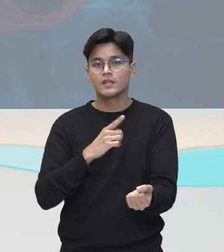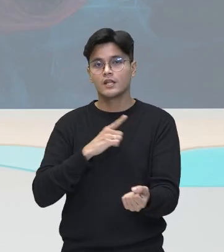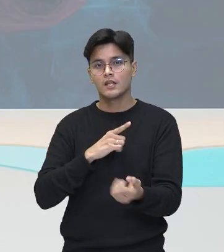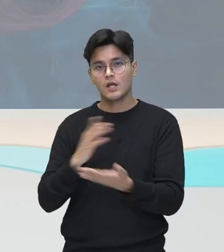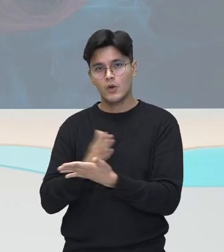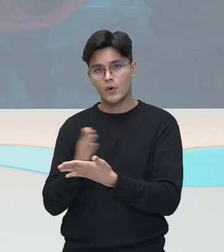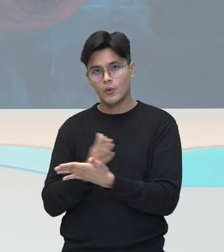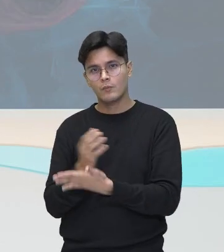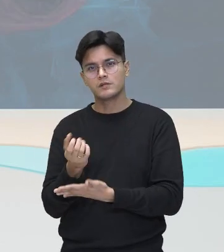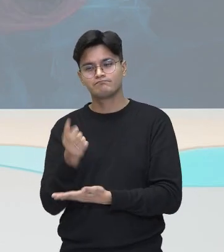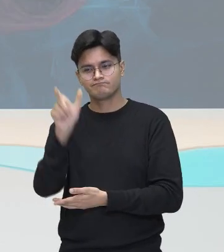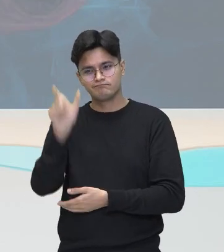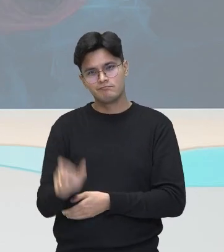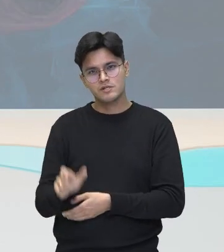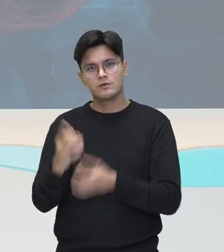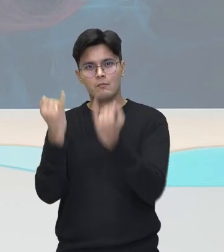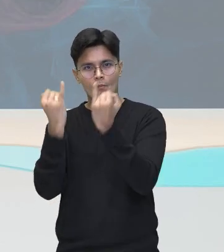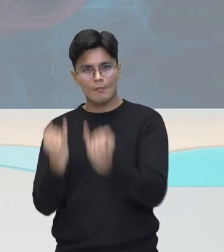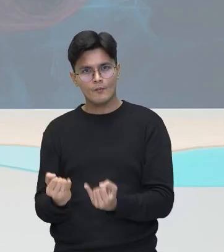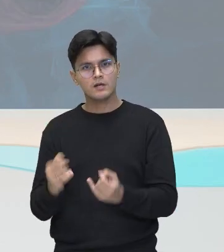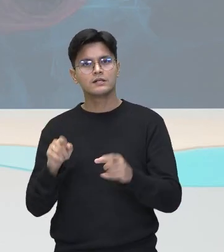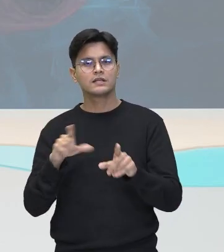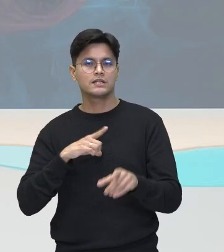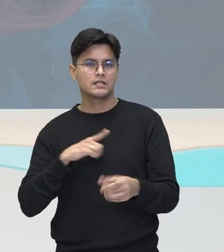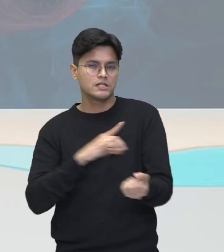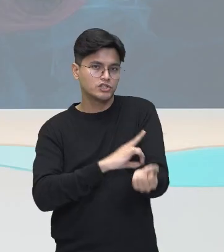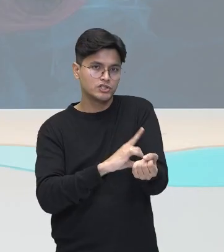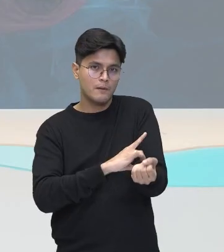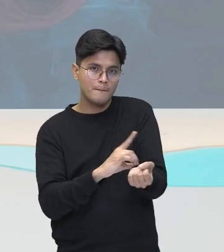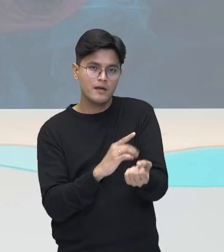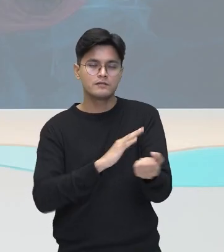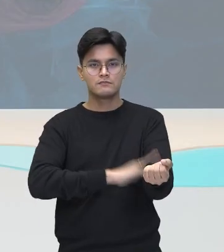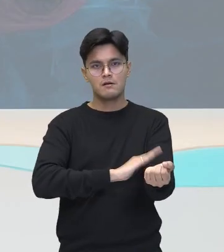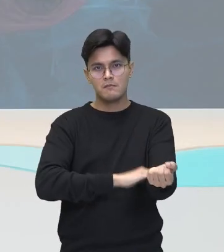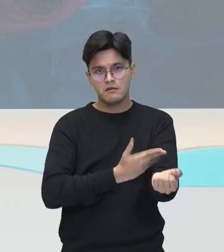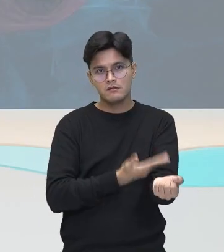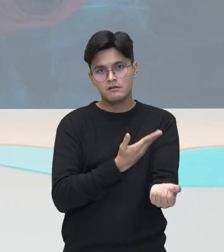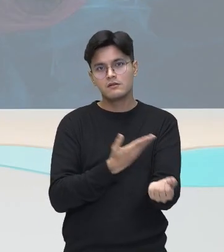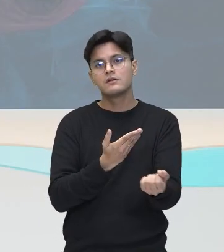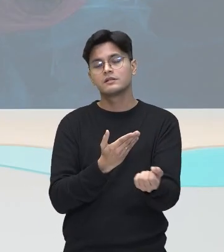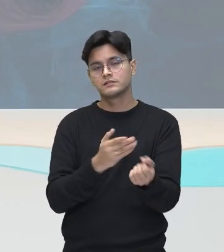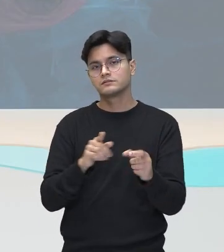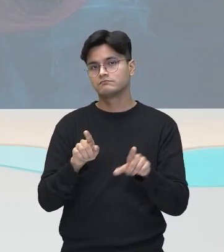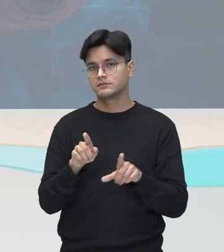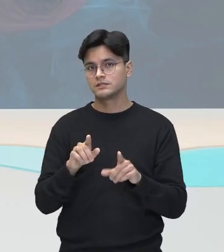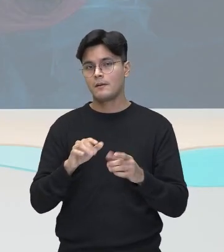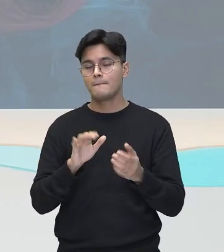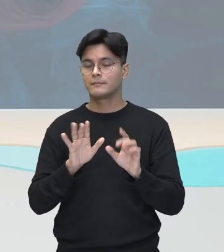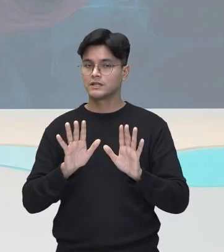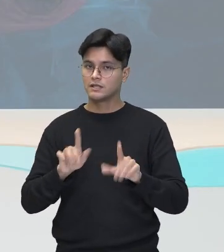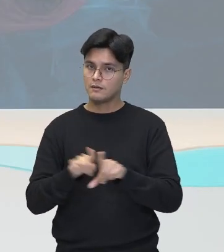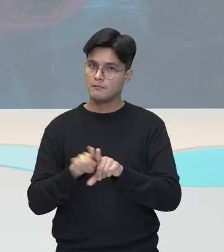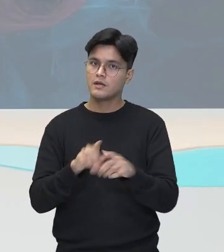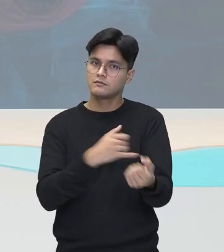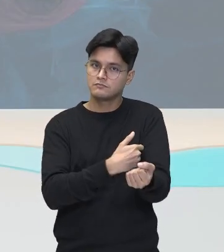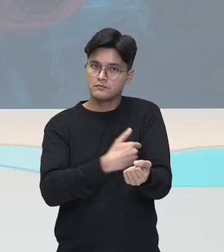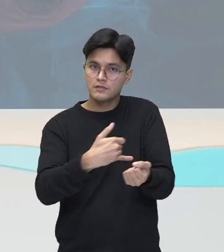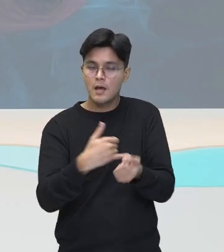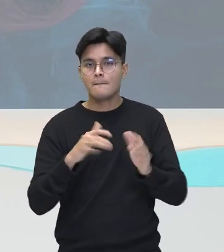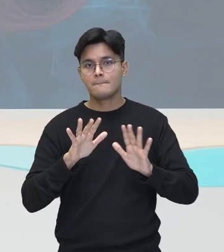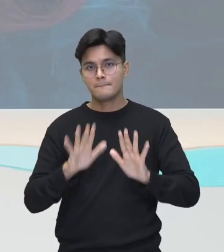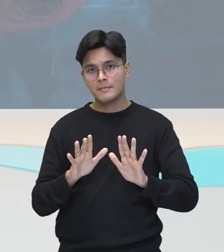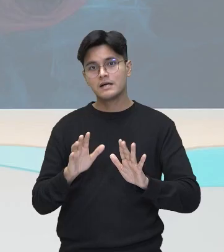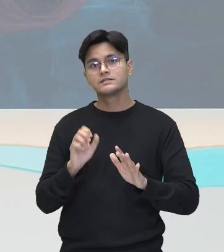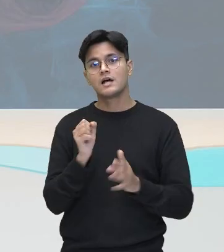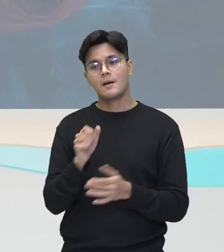são diabéticas, são hipertensas, têm dislipidemia, tá bom? Mas as pessoas que têm um grau de obesidade grande vai